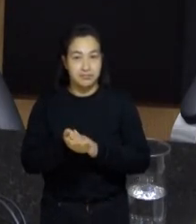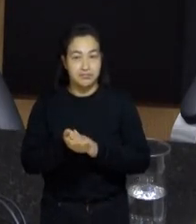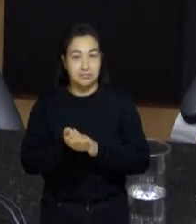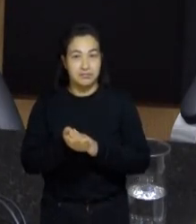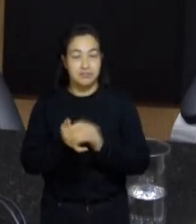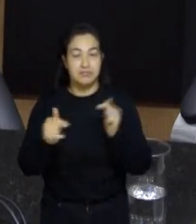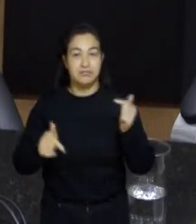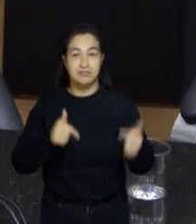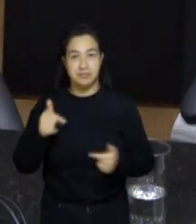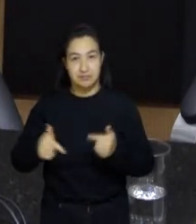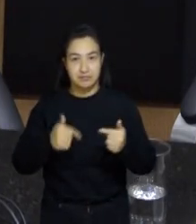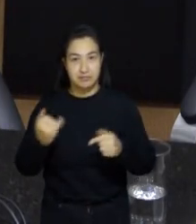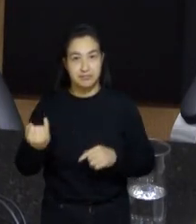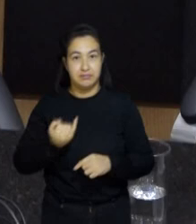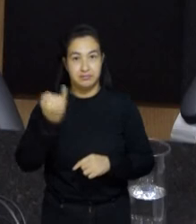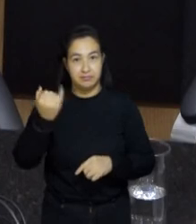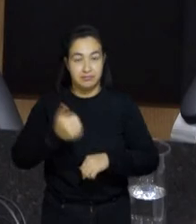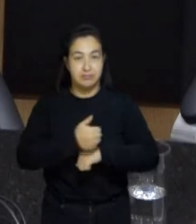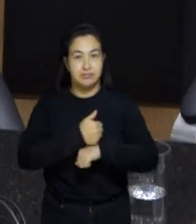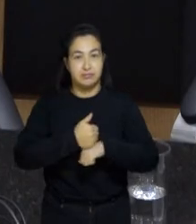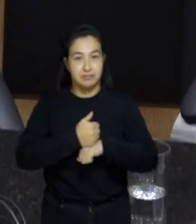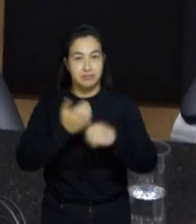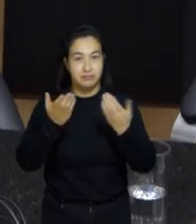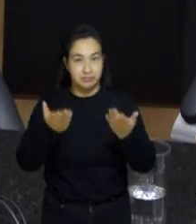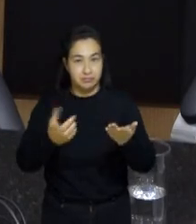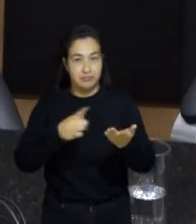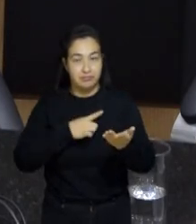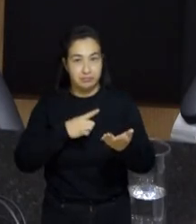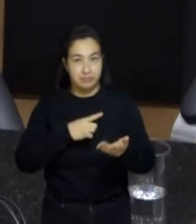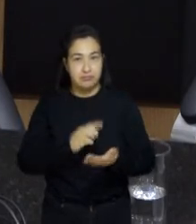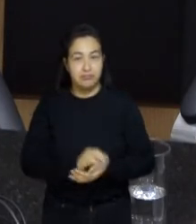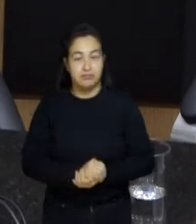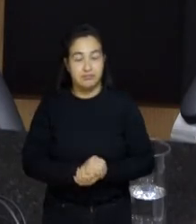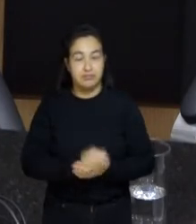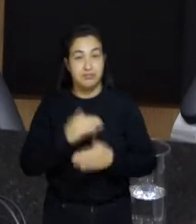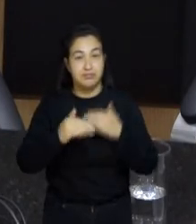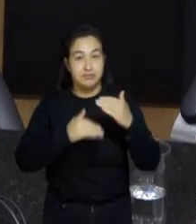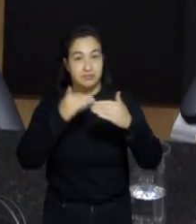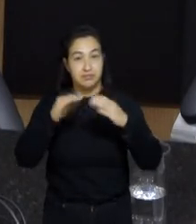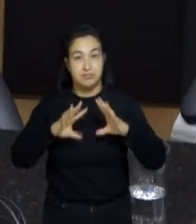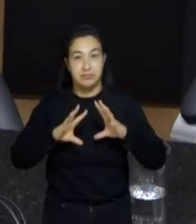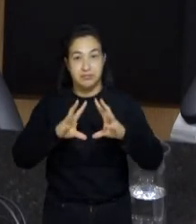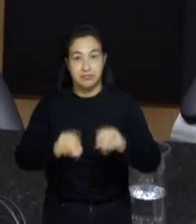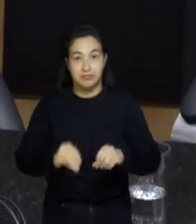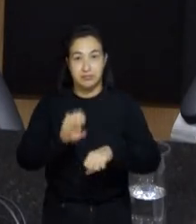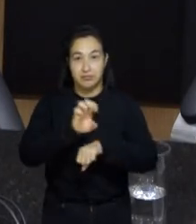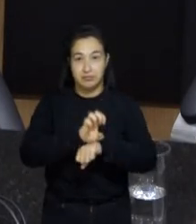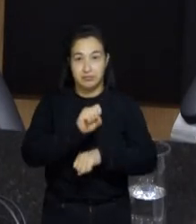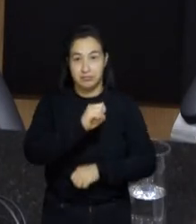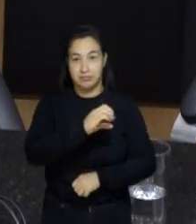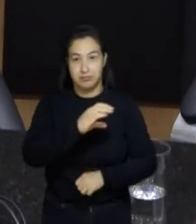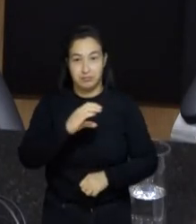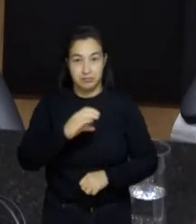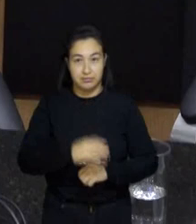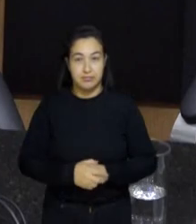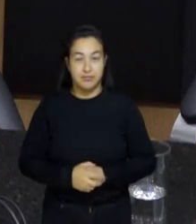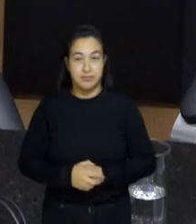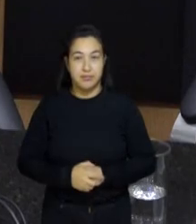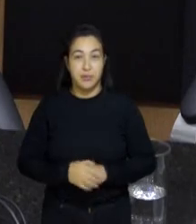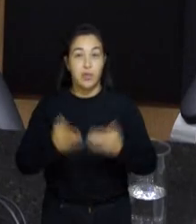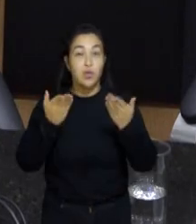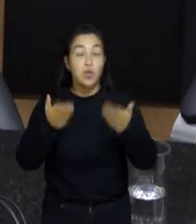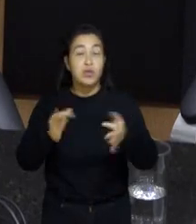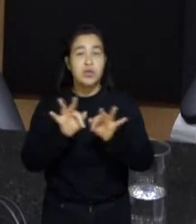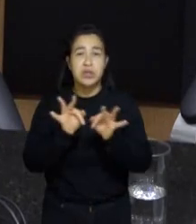grande trabalho profissional que o senhor faz e desenvolve em todo o estado de Santa Catarina. Pela sua